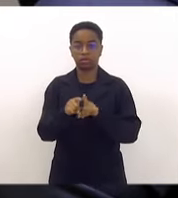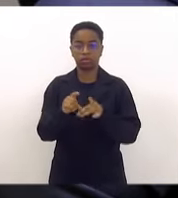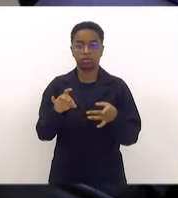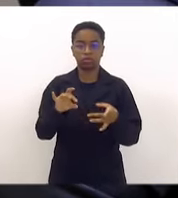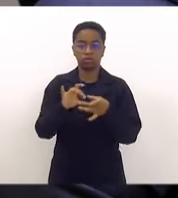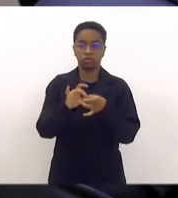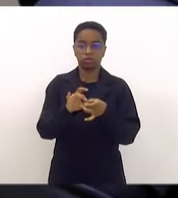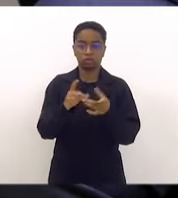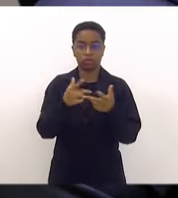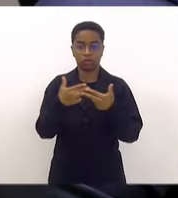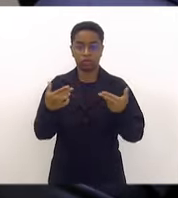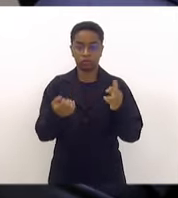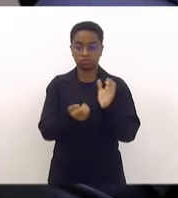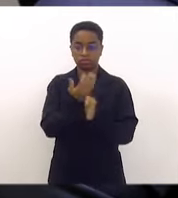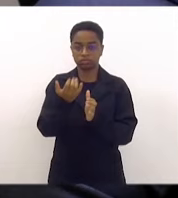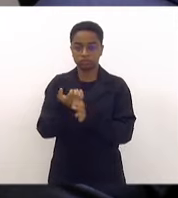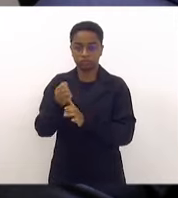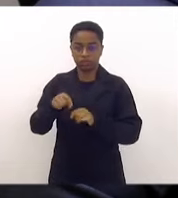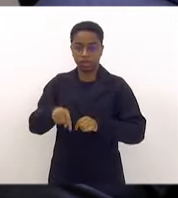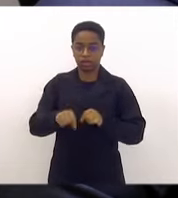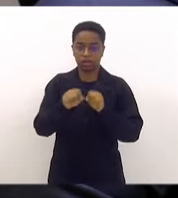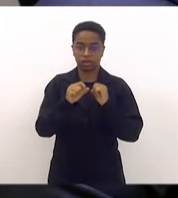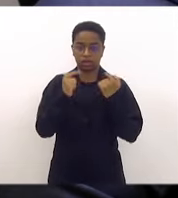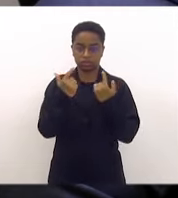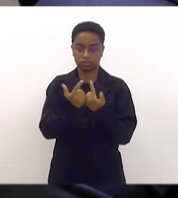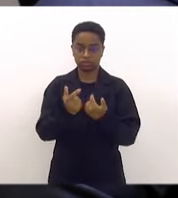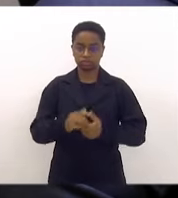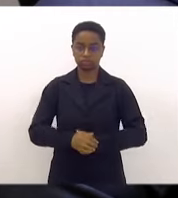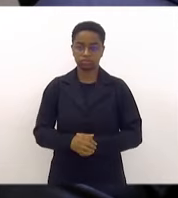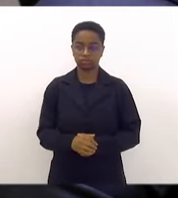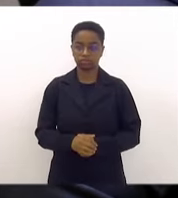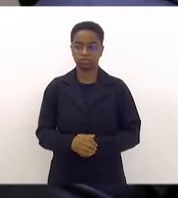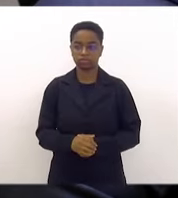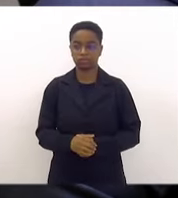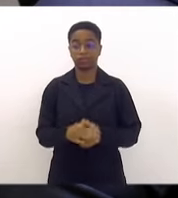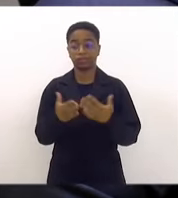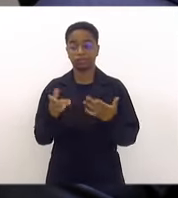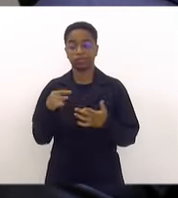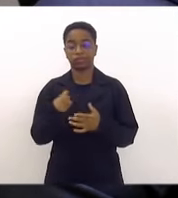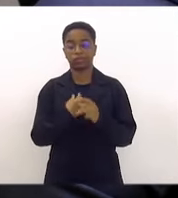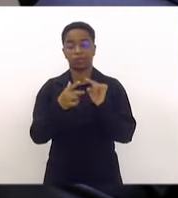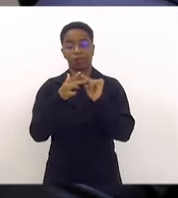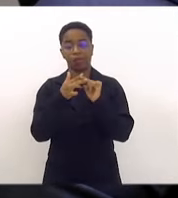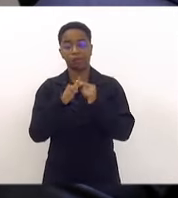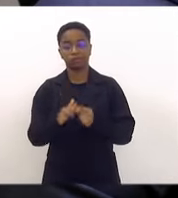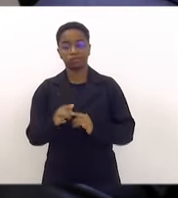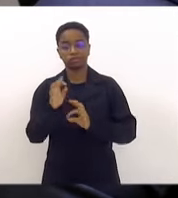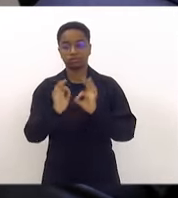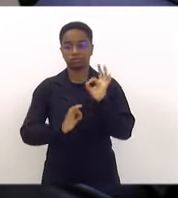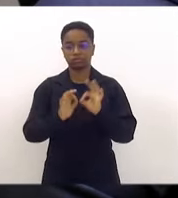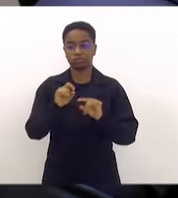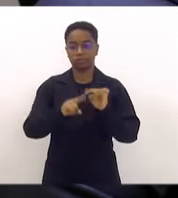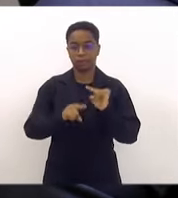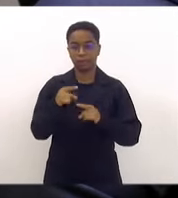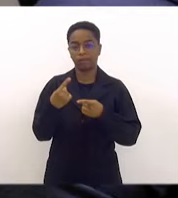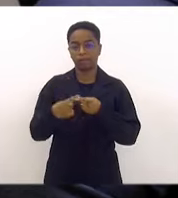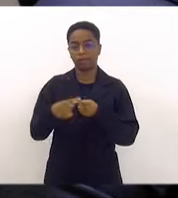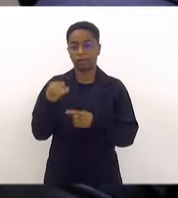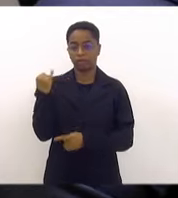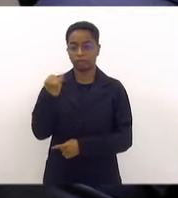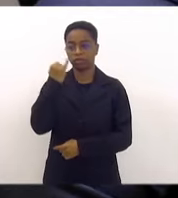a o que tá sendo produzido pela Assembleia Legislativa do Rio de Janeiro Então vamos aperfeiçoar o instrumento ele é